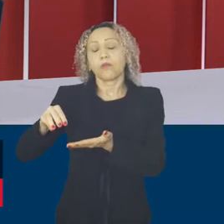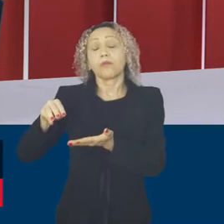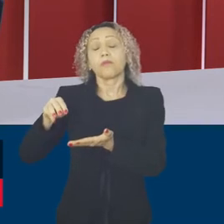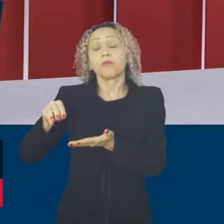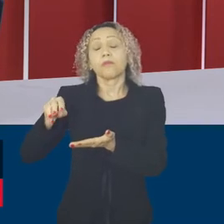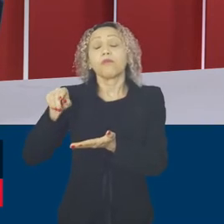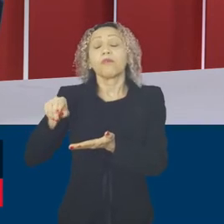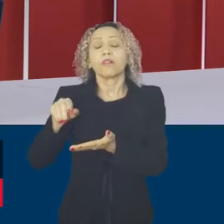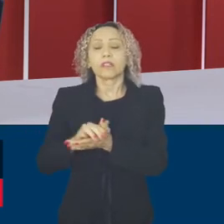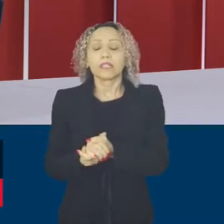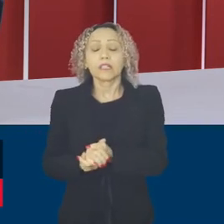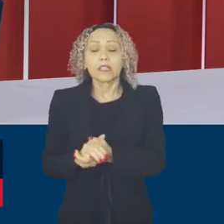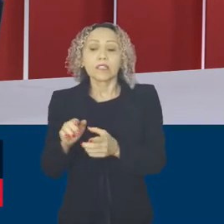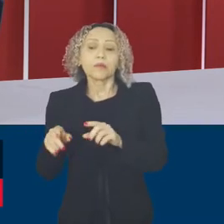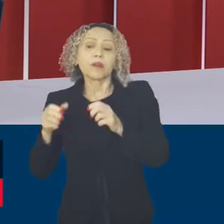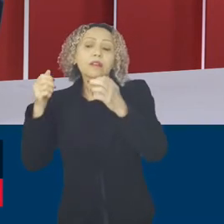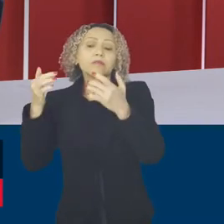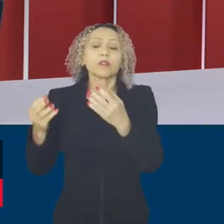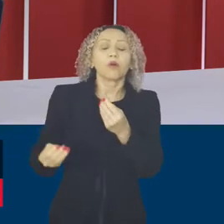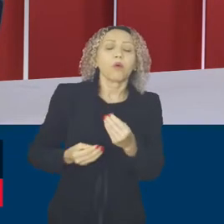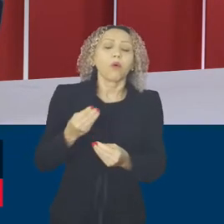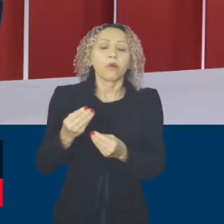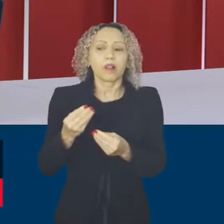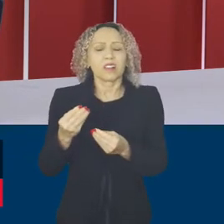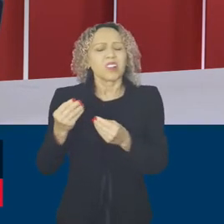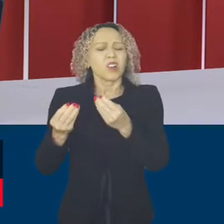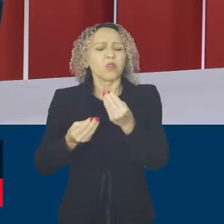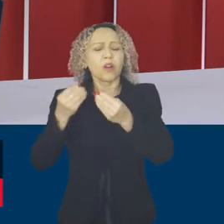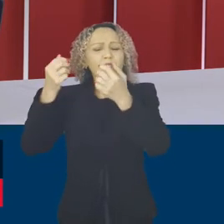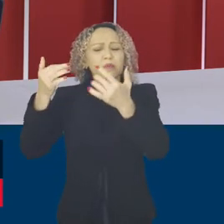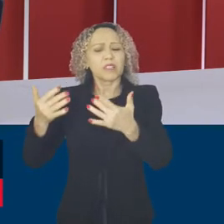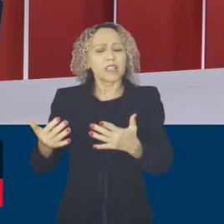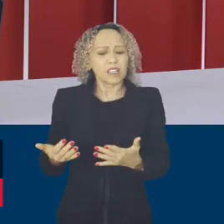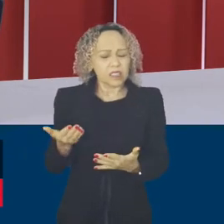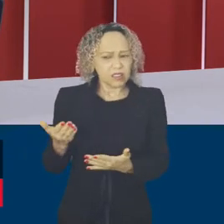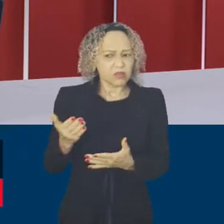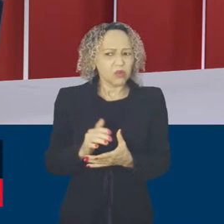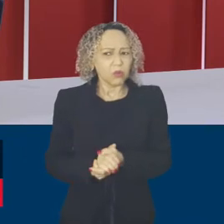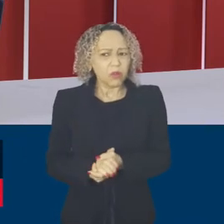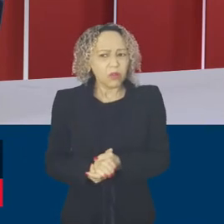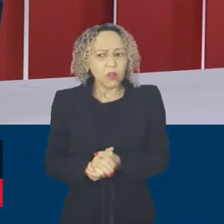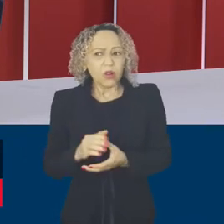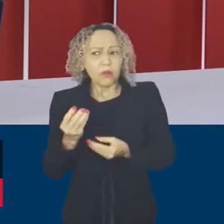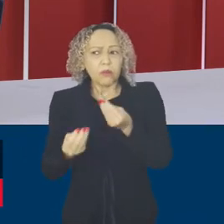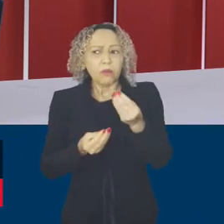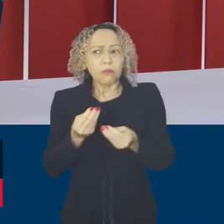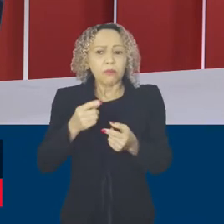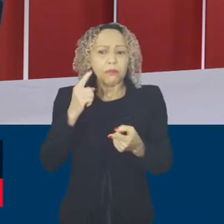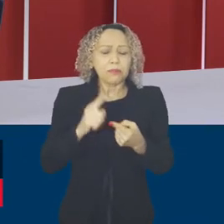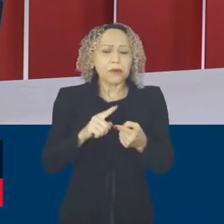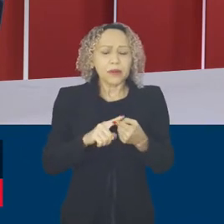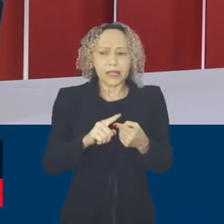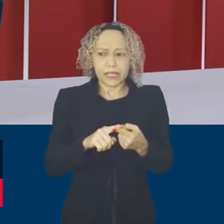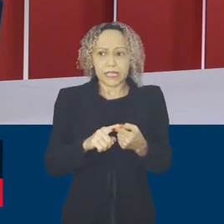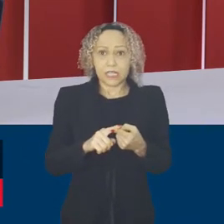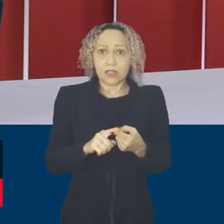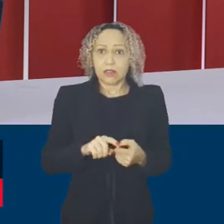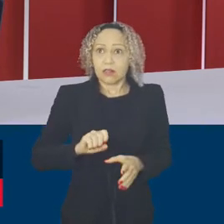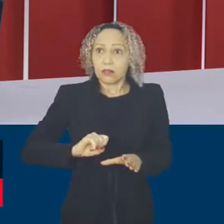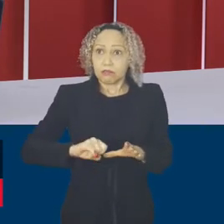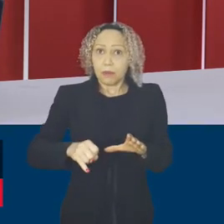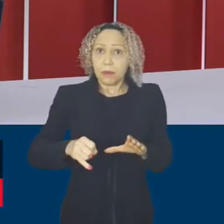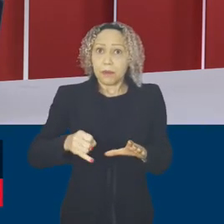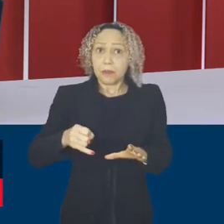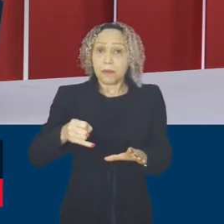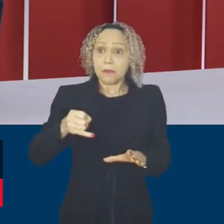também. Eu queria saber se as explicações do Copom nessa nota foram suficientes para explicar aí por que a gente tem uma das maiores taxas